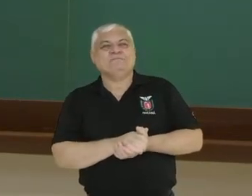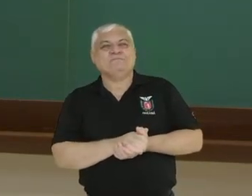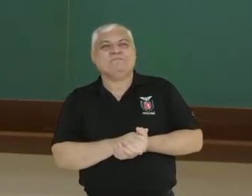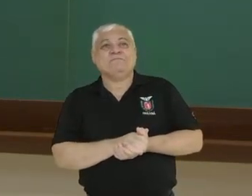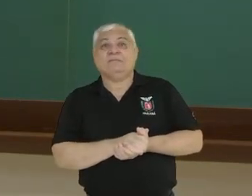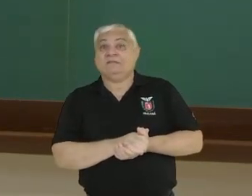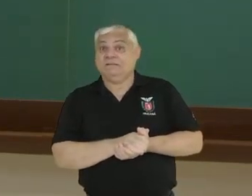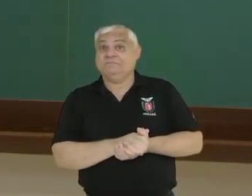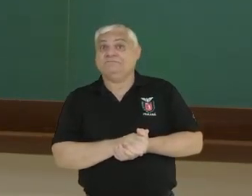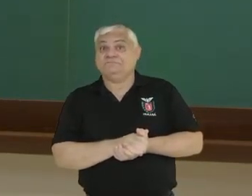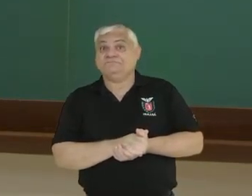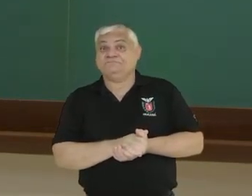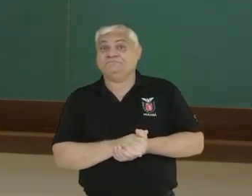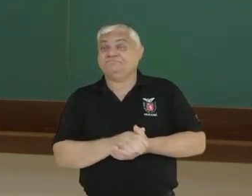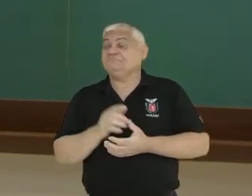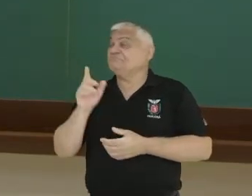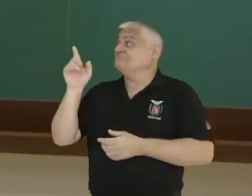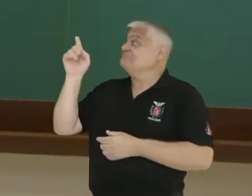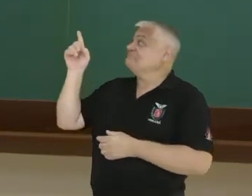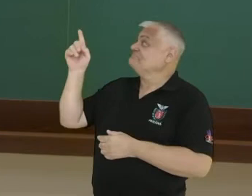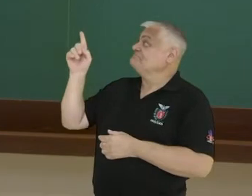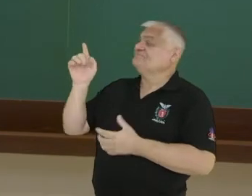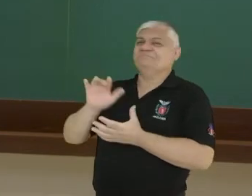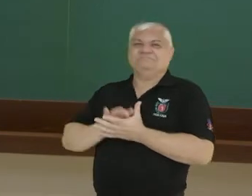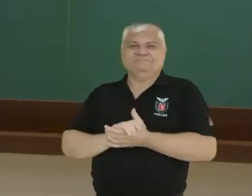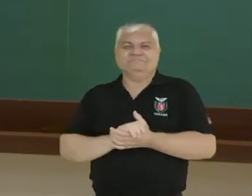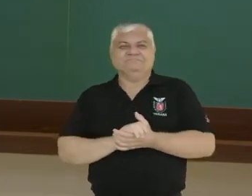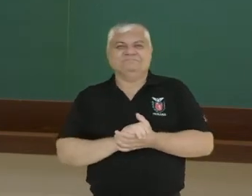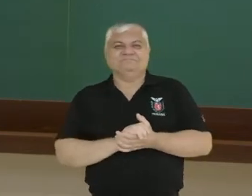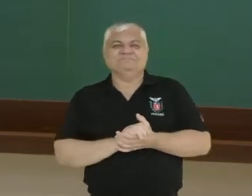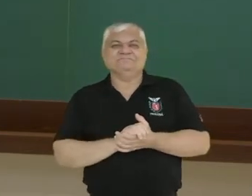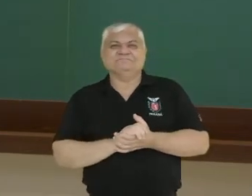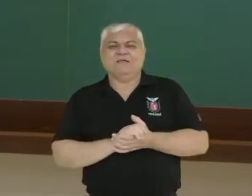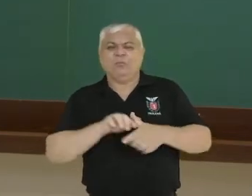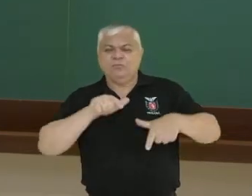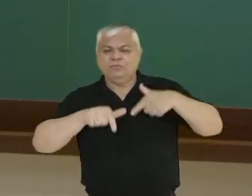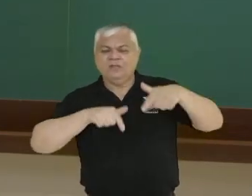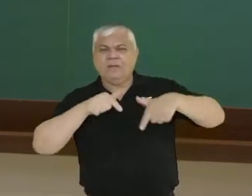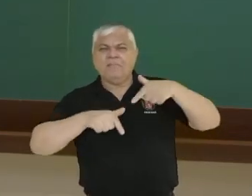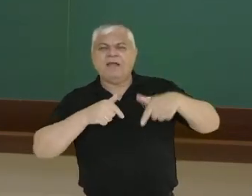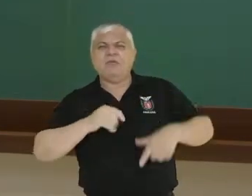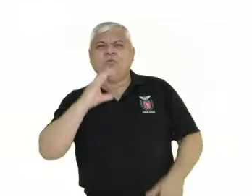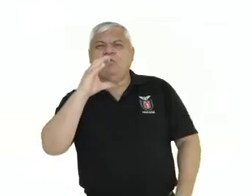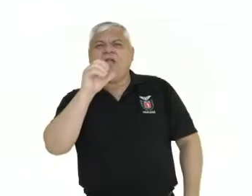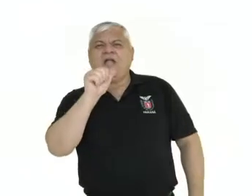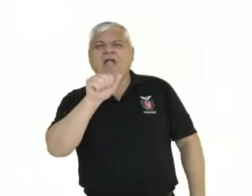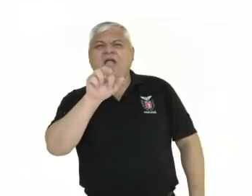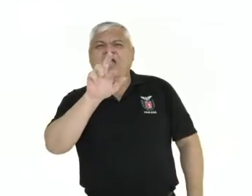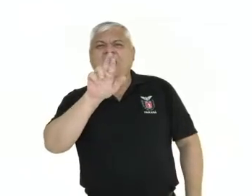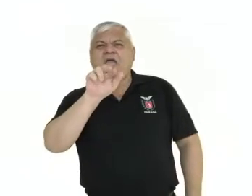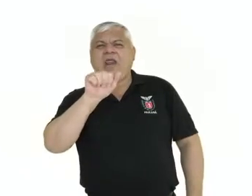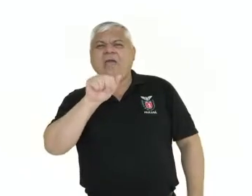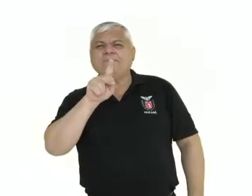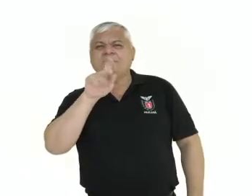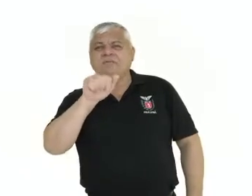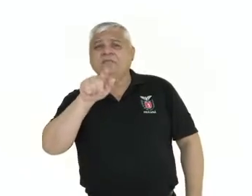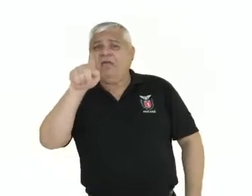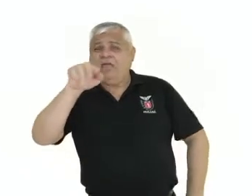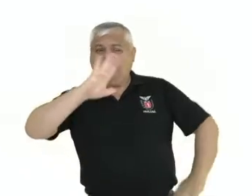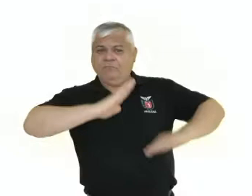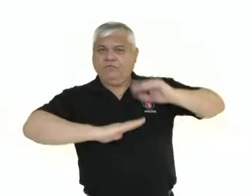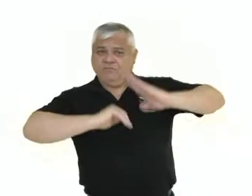Bom, então olha lá. O ofício de carapina é uma profissão, pessoal, certo? As expressões